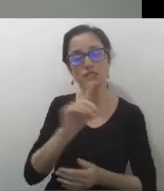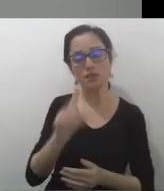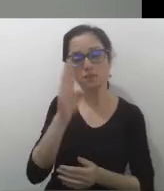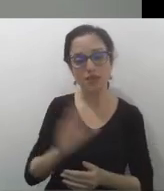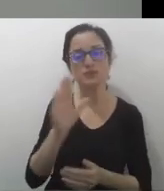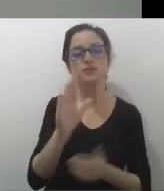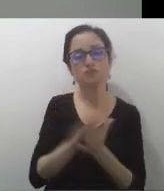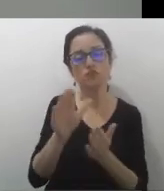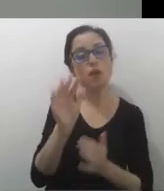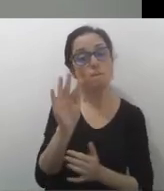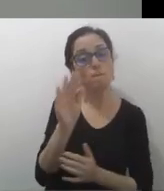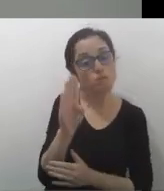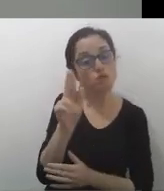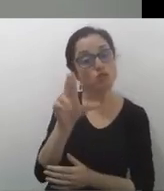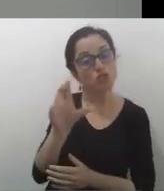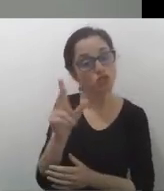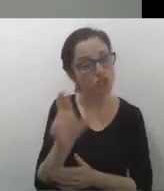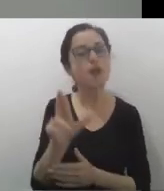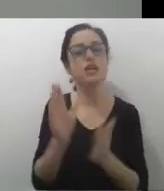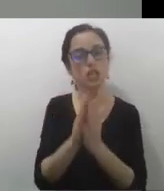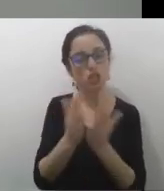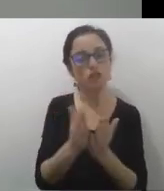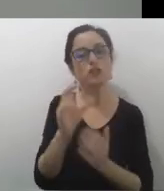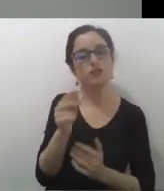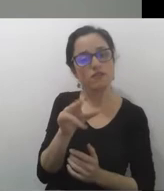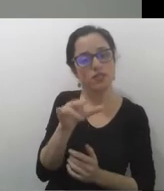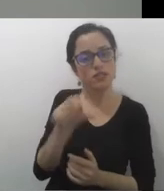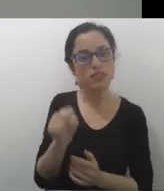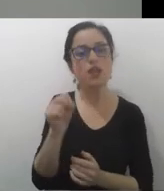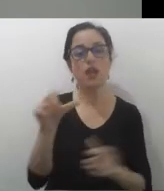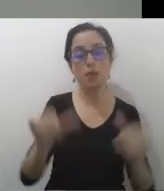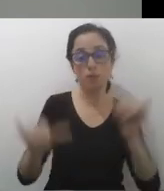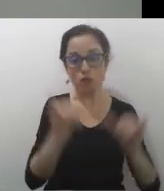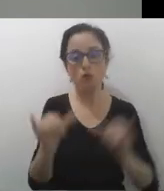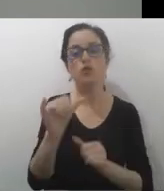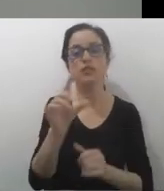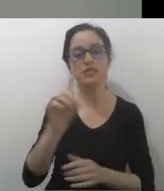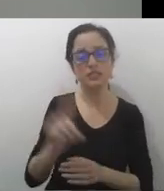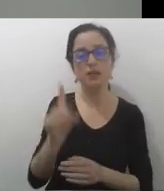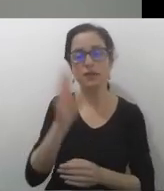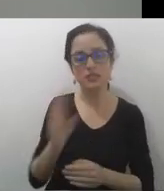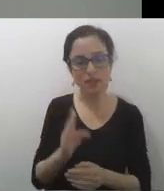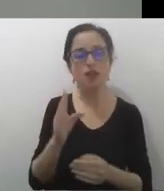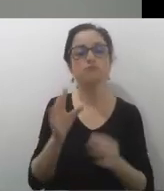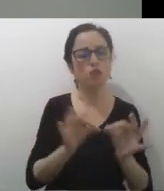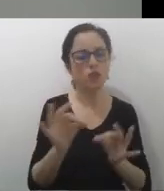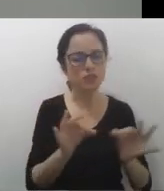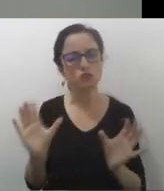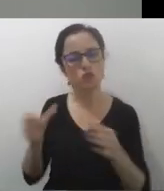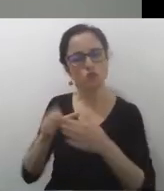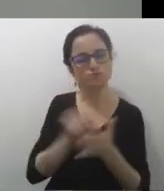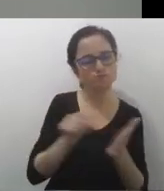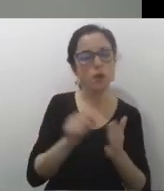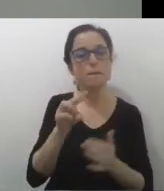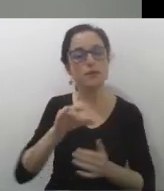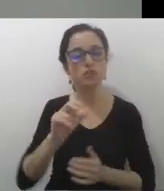Design do Brasil, pela editora Blucher, o livro Canas Vieiras, Um Laboratório para o Design Brasileiro, organizou e